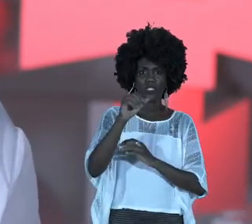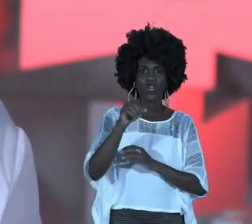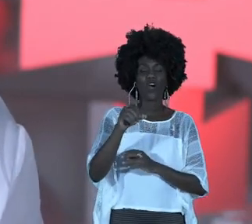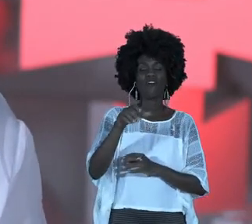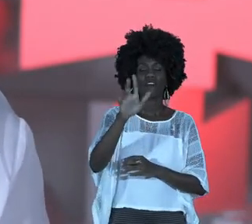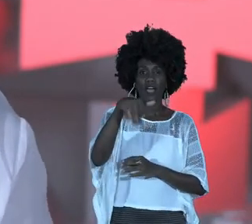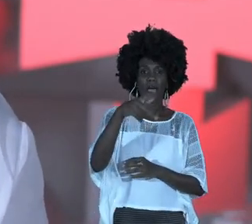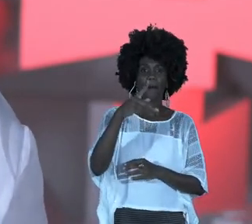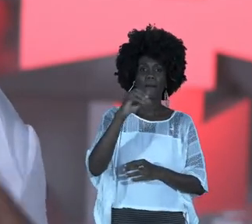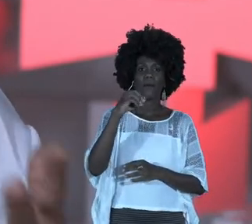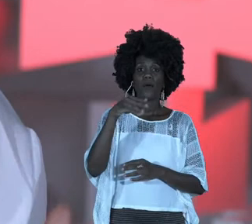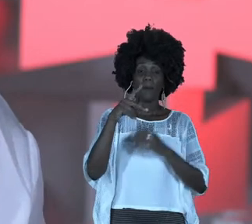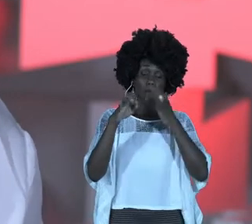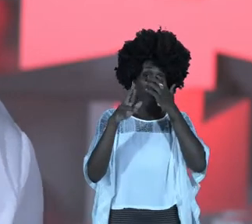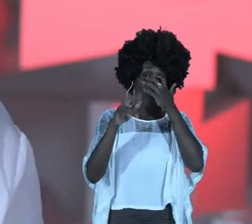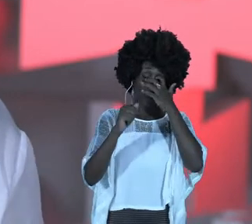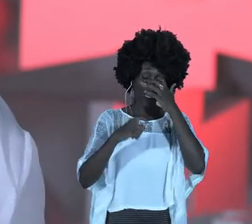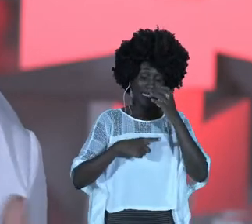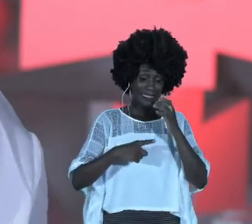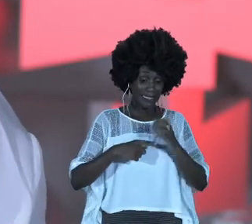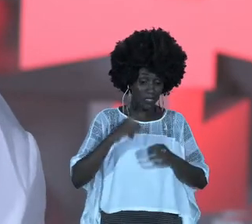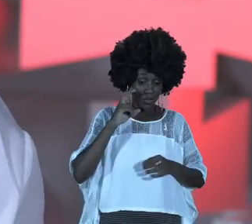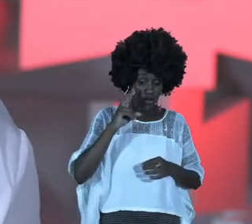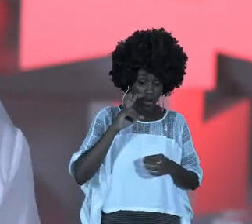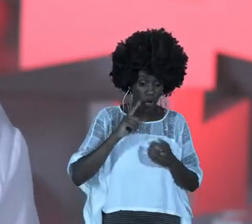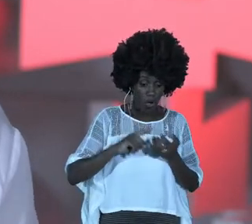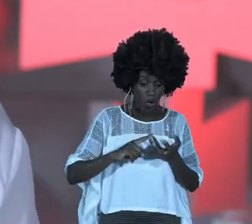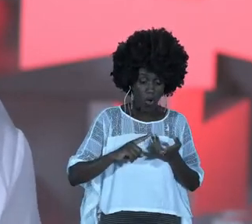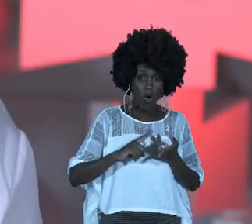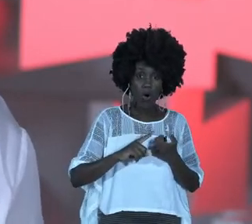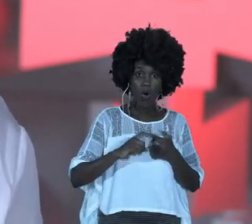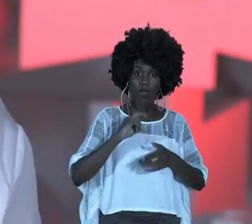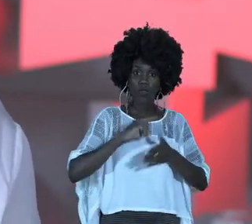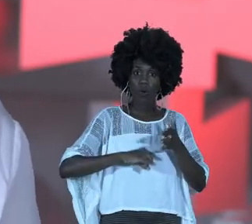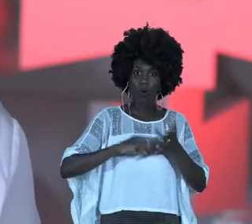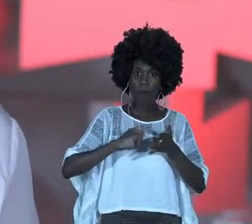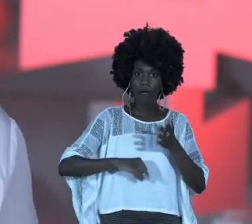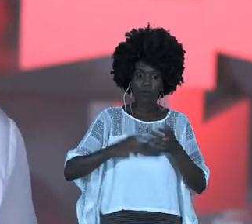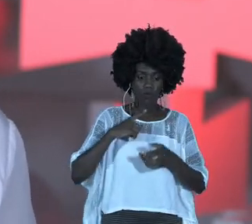essa cidade com muitas obras de arte, muita história, muita documentação.